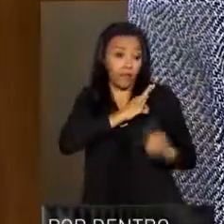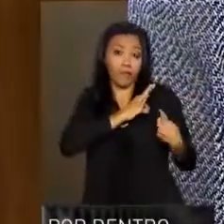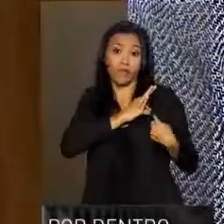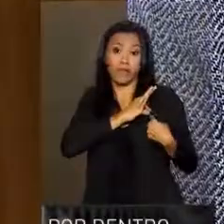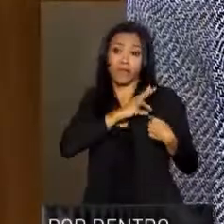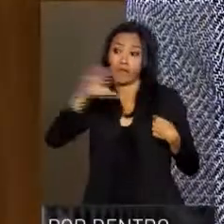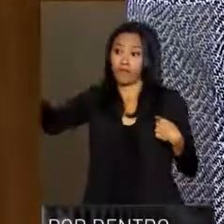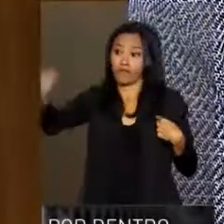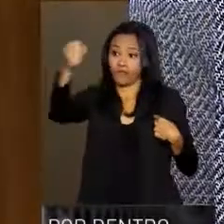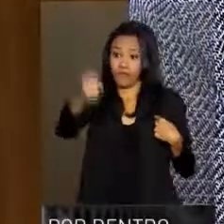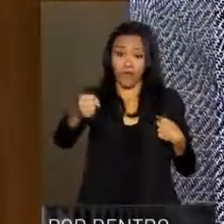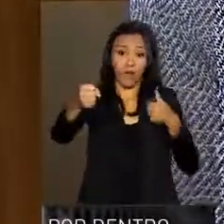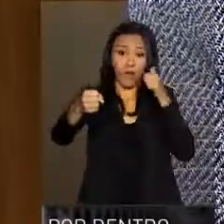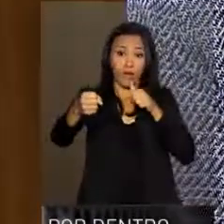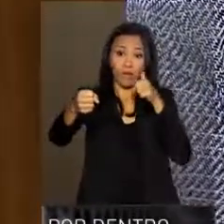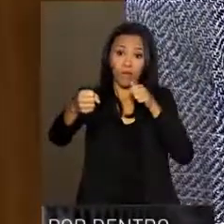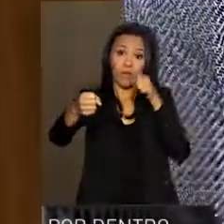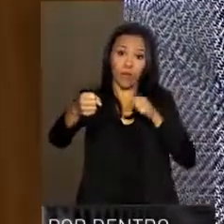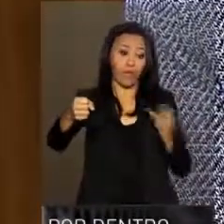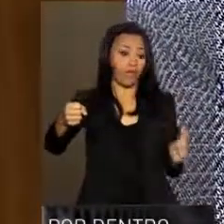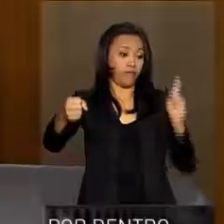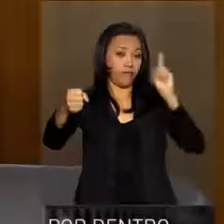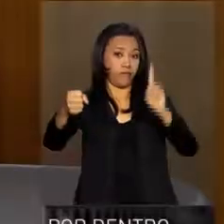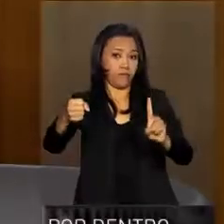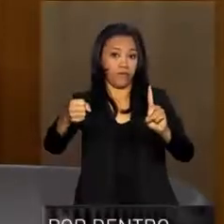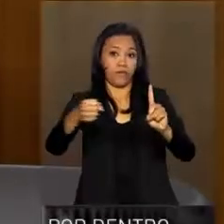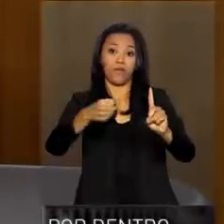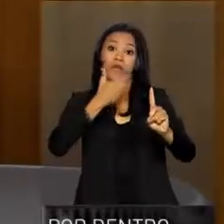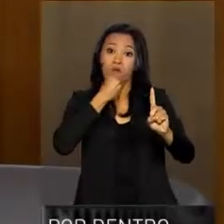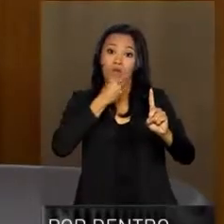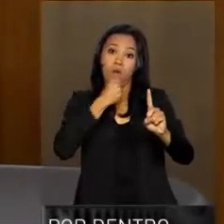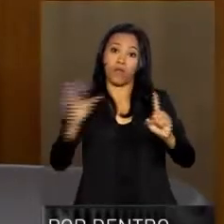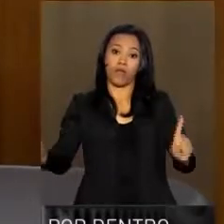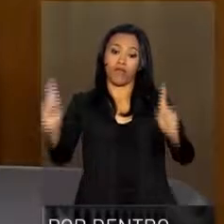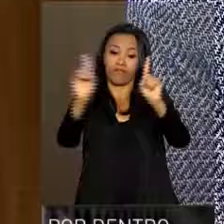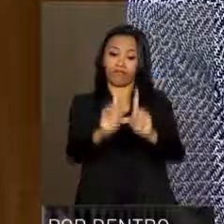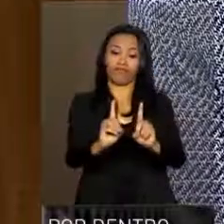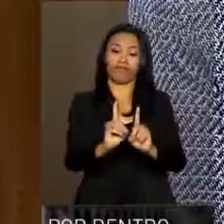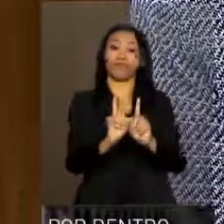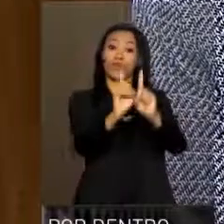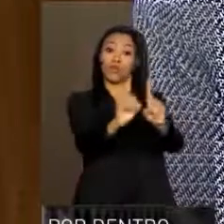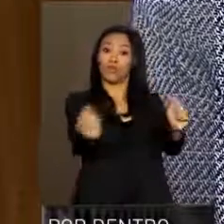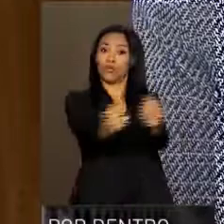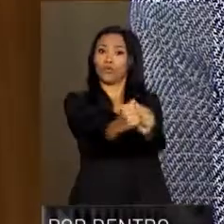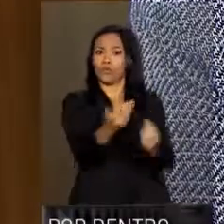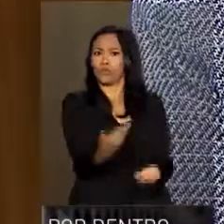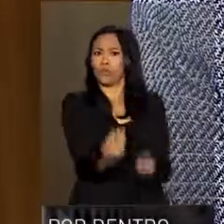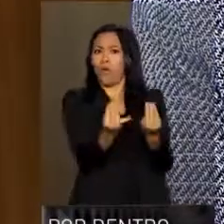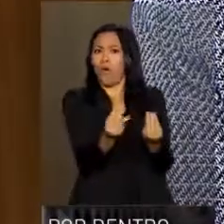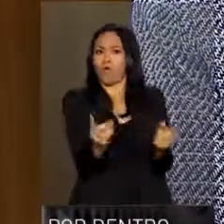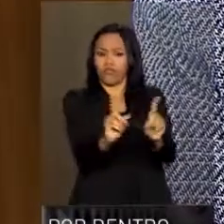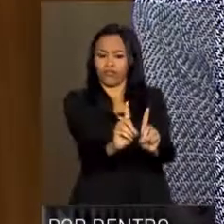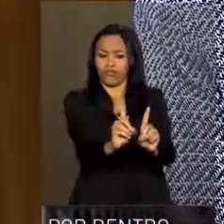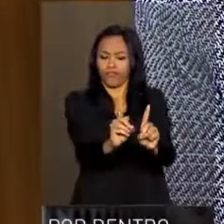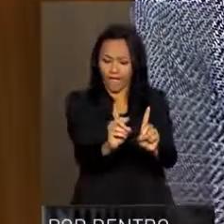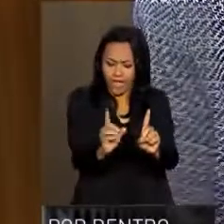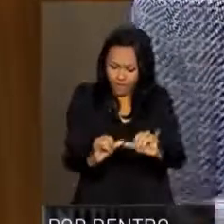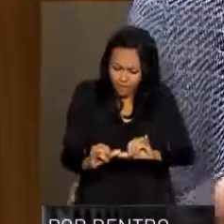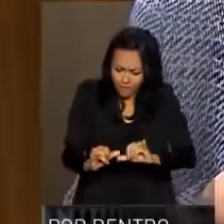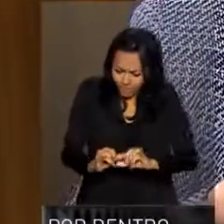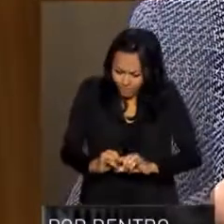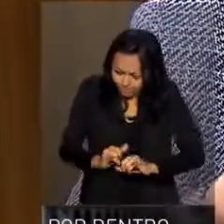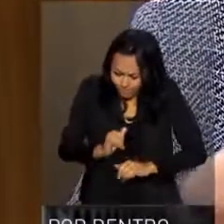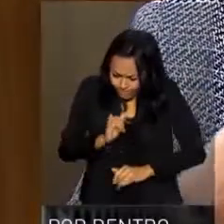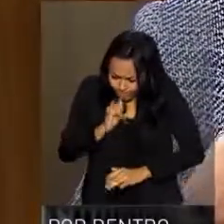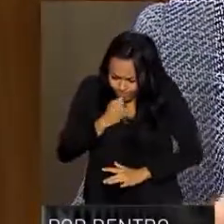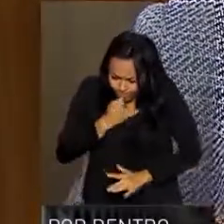marido junto à linha molina o companheiro line que estava tinha feito essa agressão e ali ela sofreu um feminicídio ou